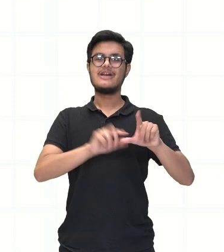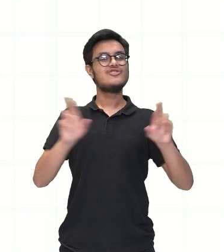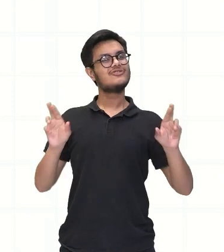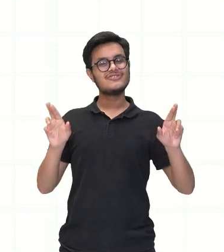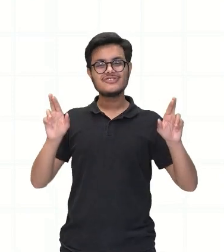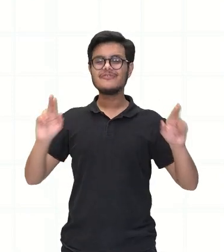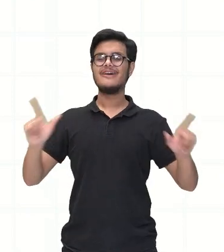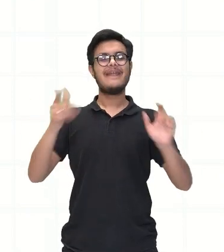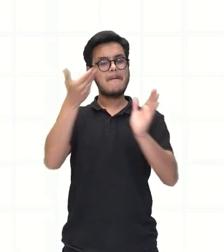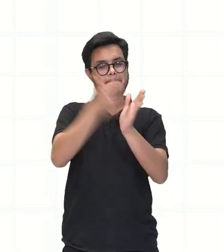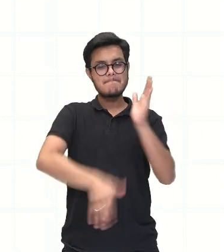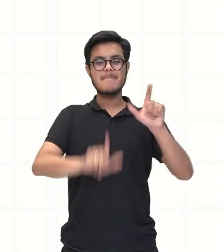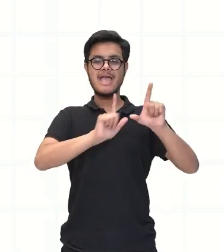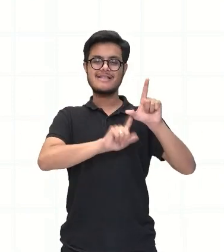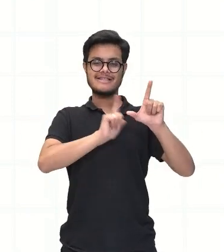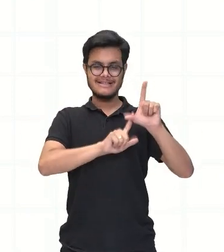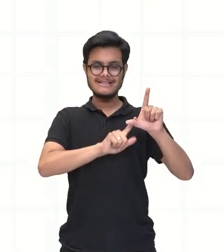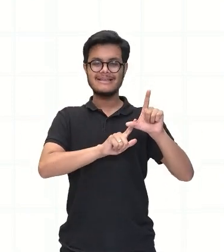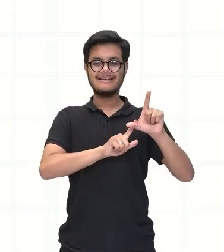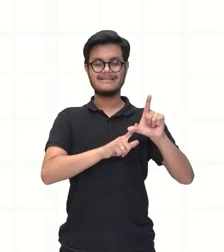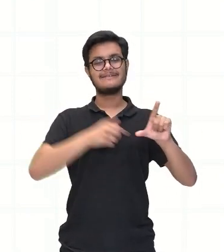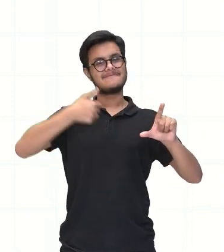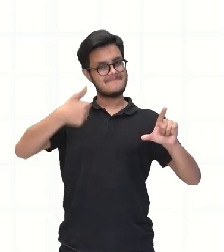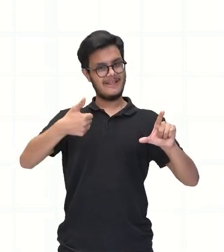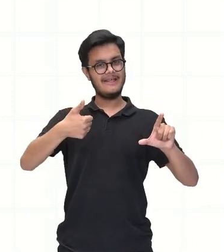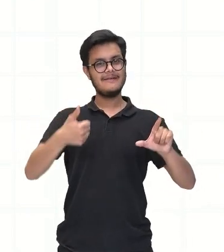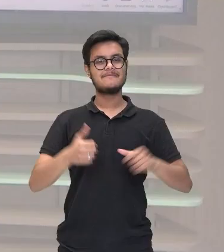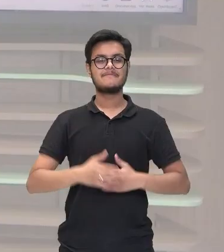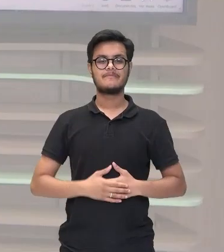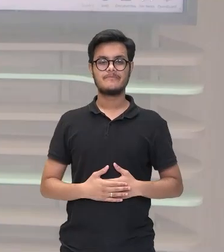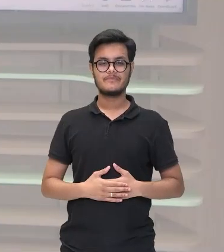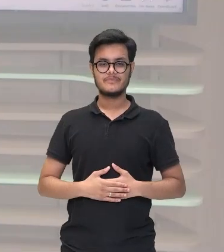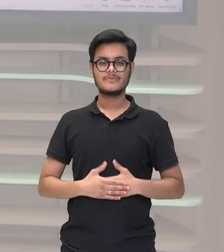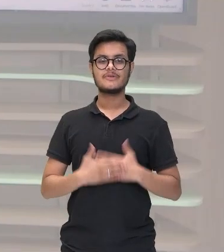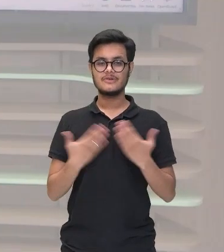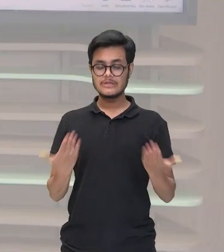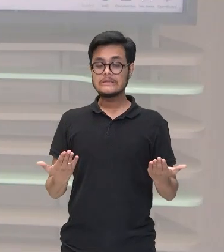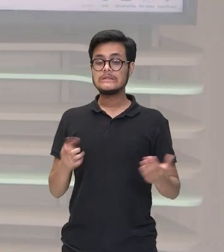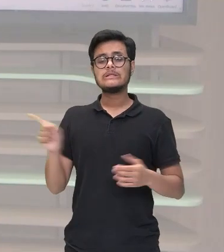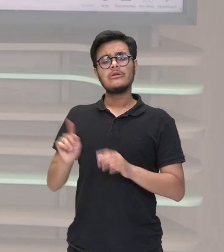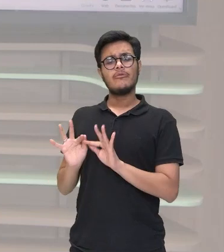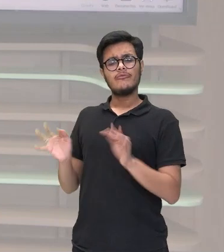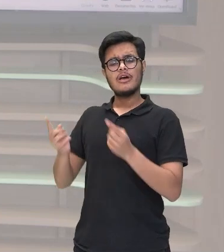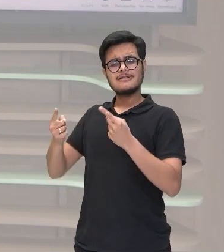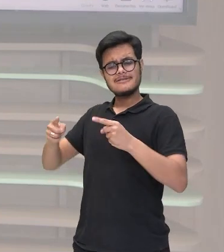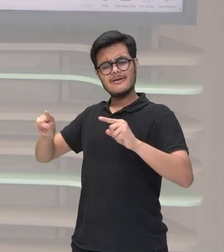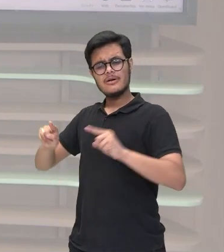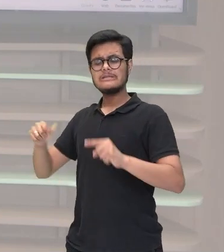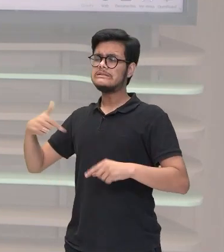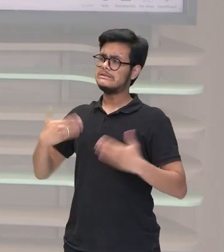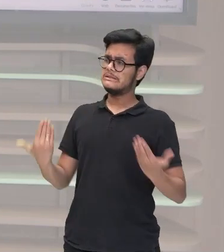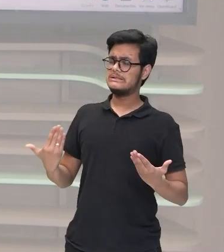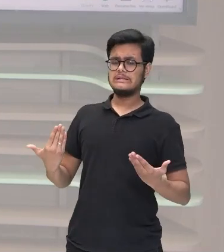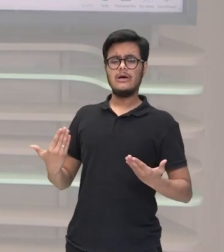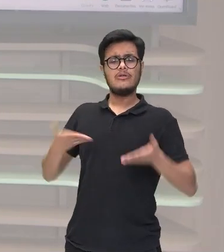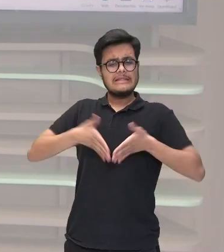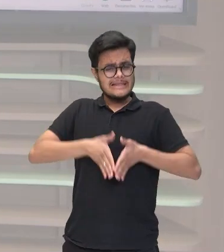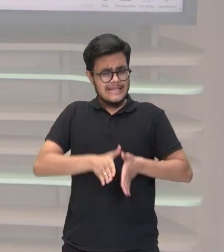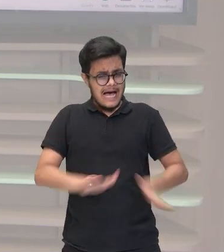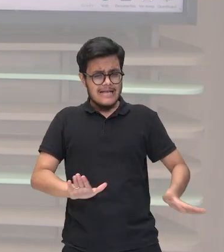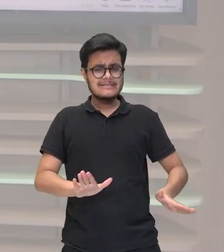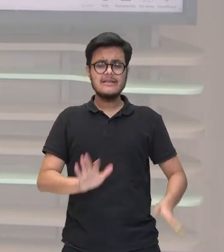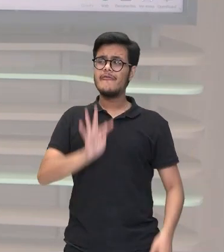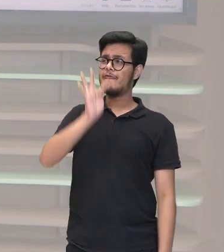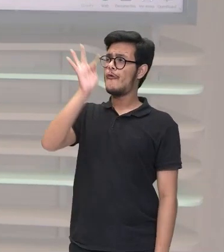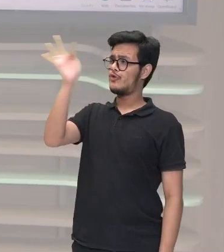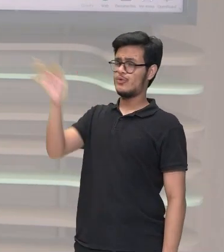vai em boa hora. Um dia a gente chega, no outro vai